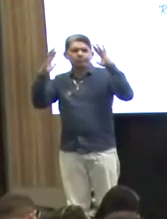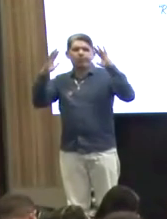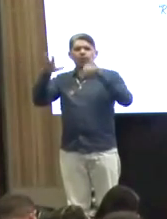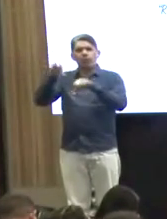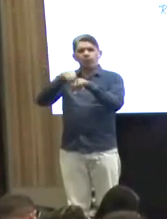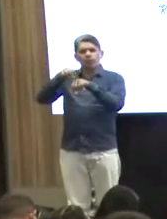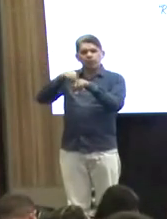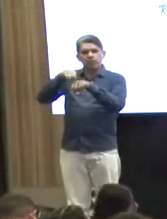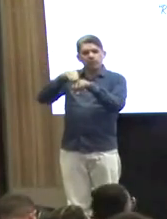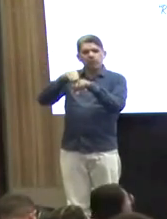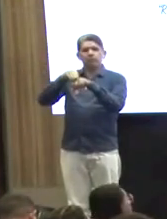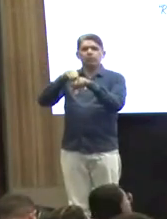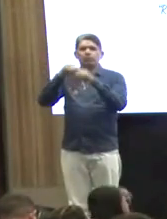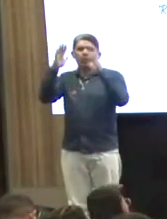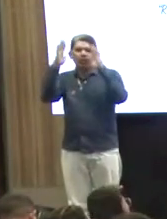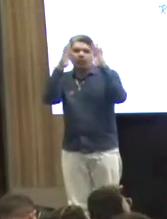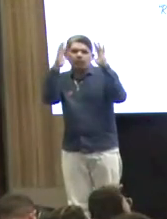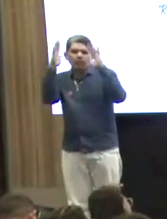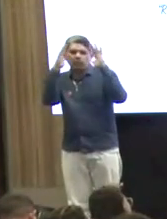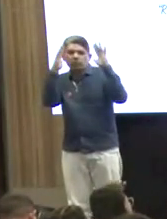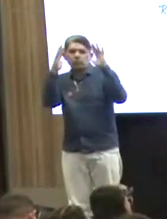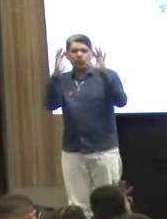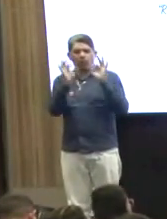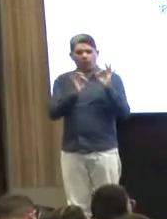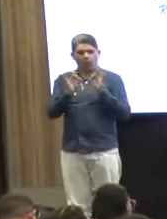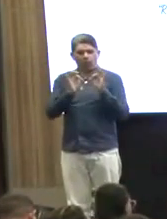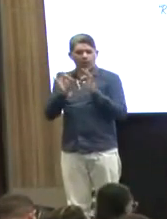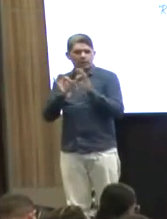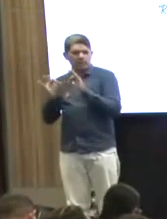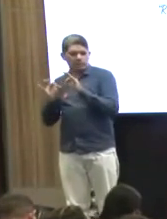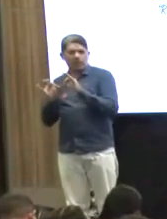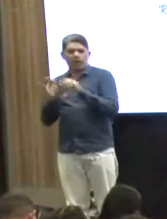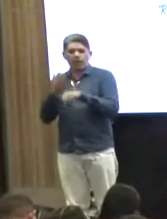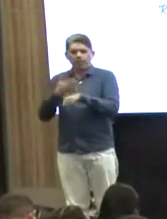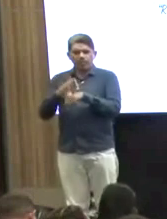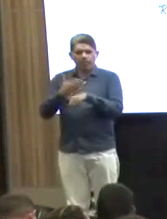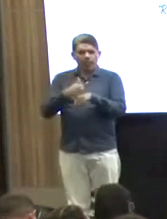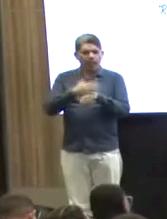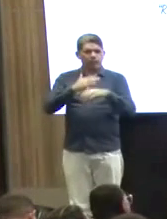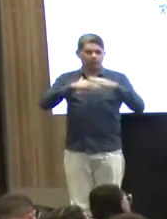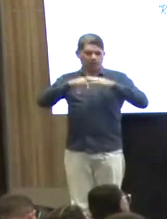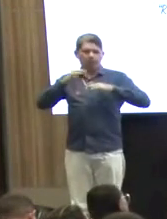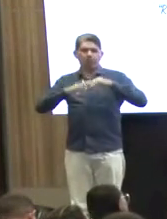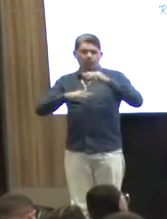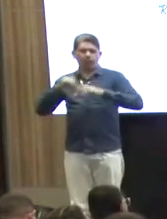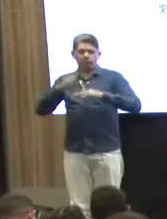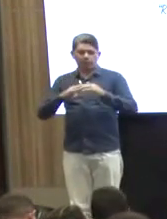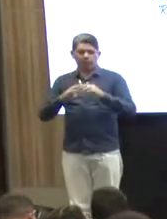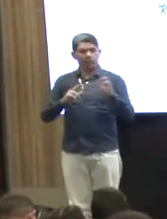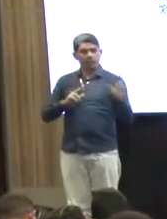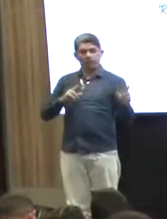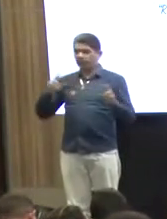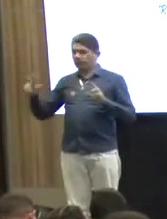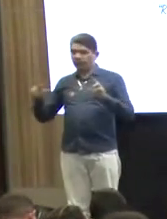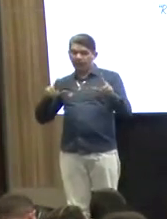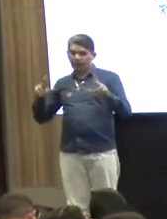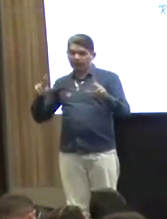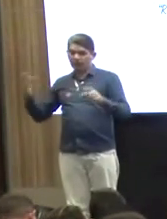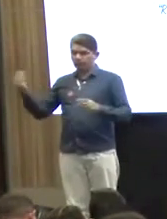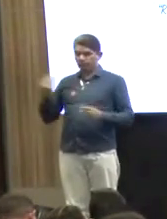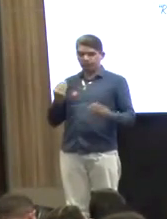têm essa reflexão para que a gente organize as nossas práticas, porque as diferenças passam por nós e fazem parte de